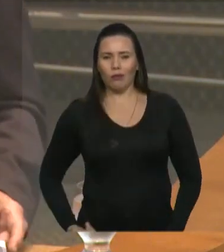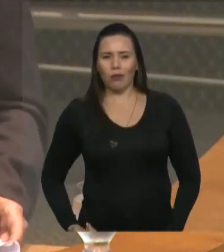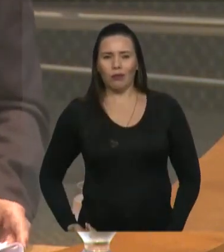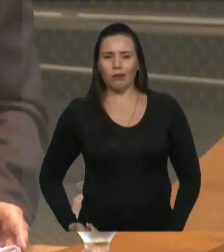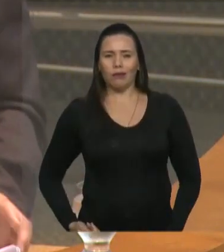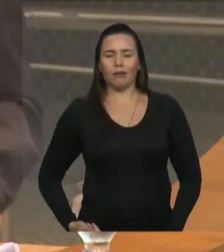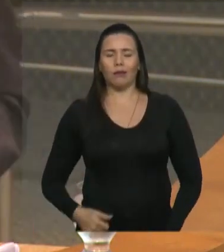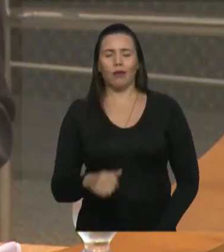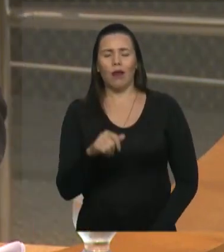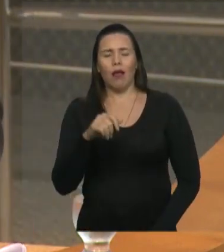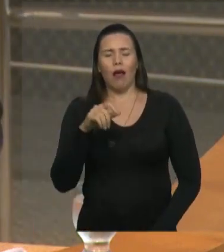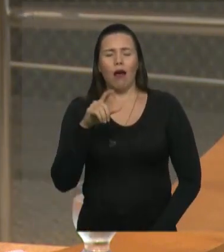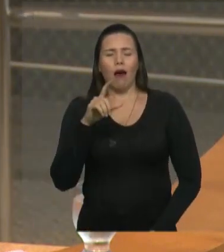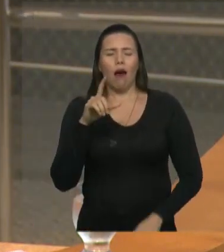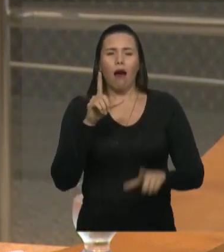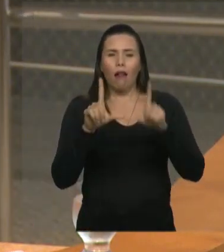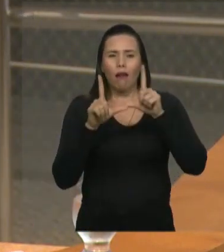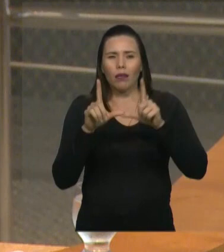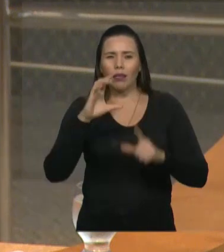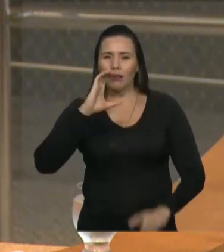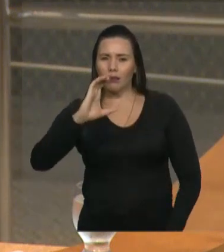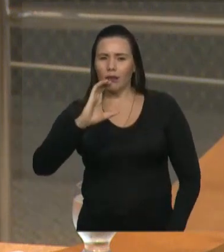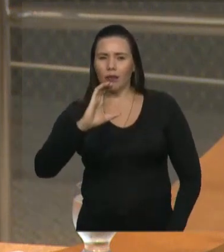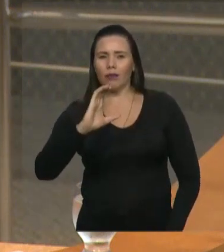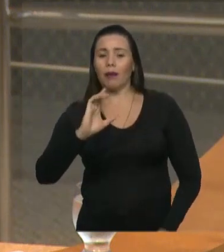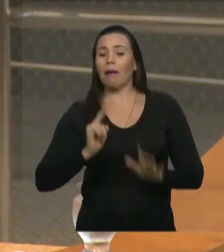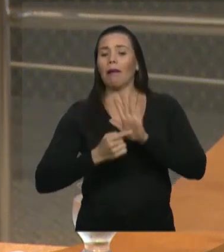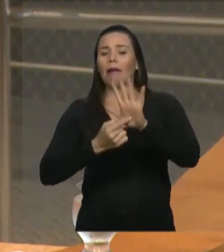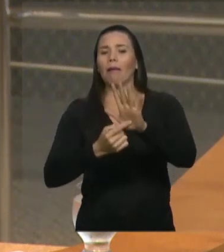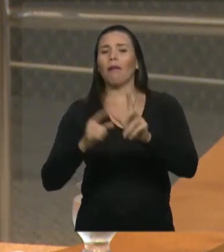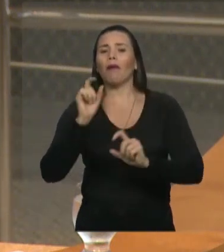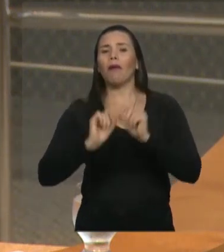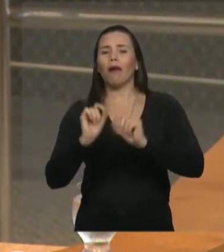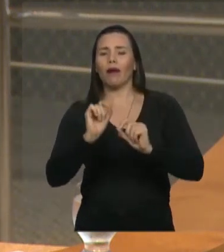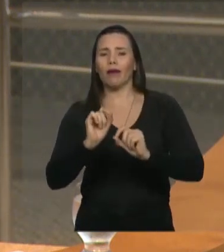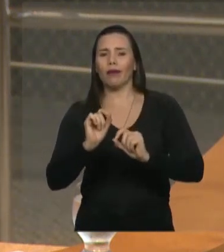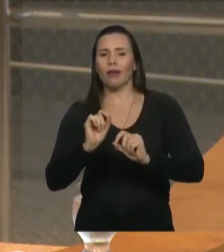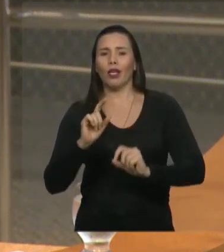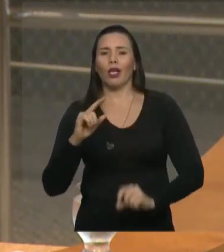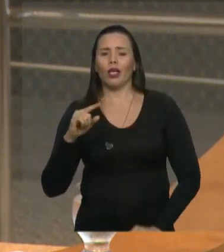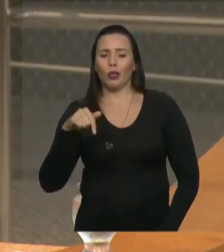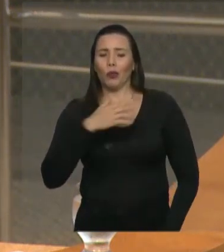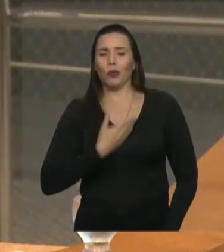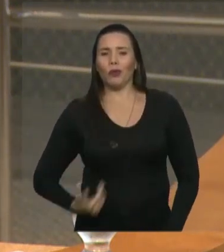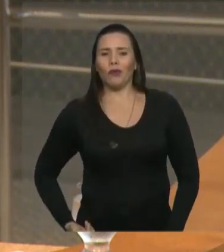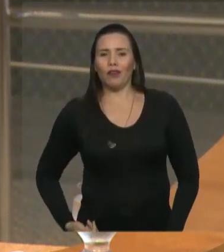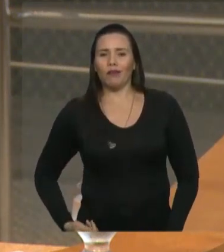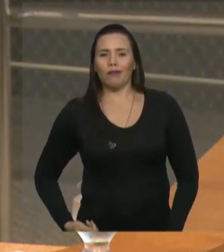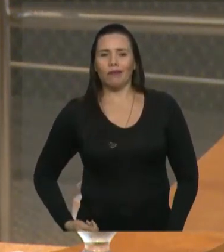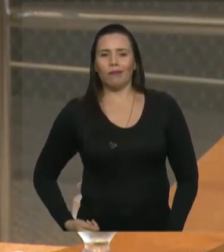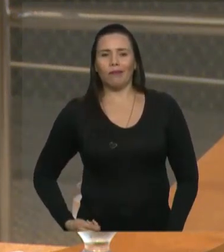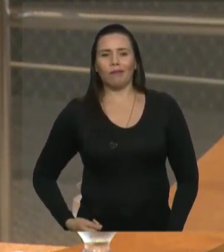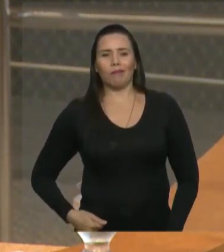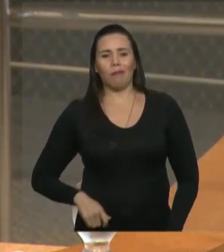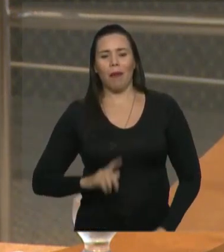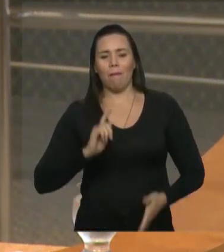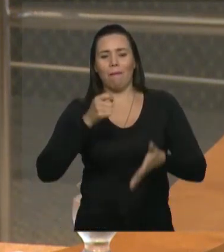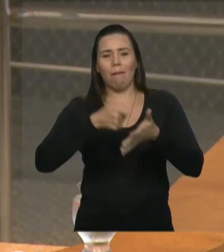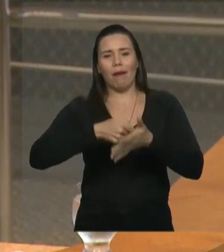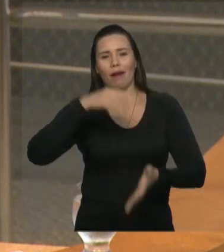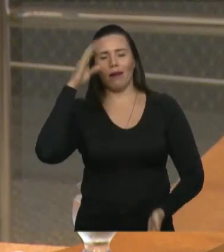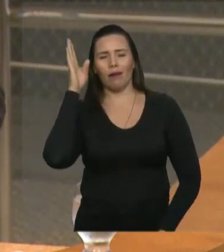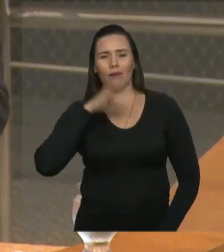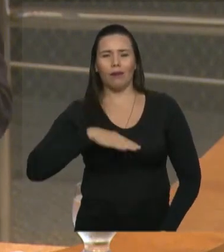IBGE, que aumentou a pobreza, aumentou o desemprego, e o silêncio do governo é franciscano. Sabe por quê? Porque não tem